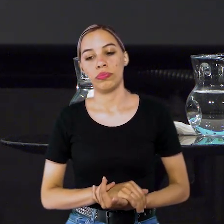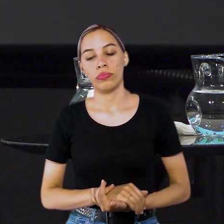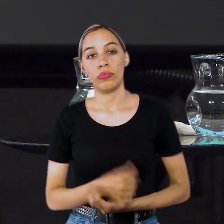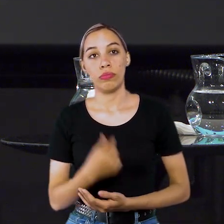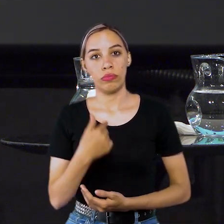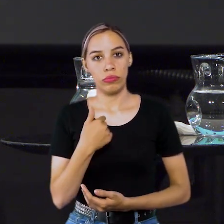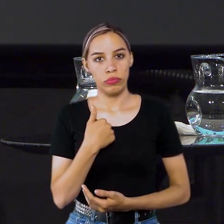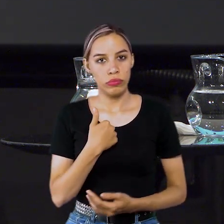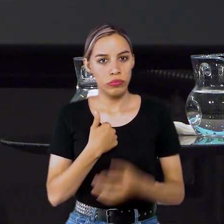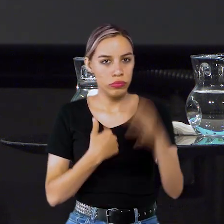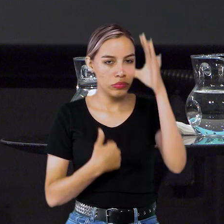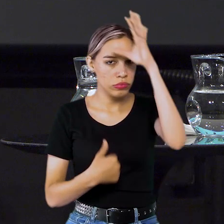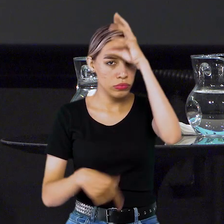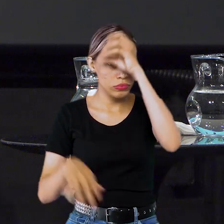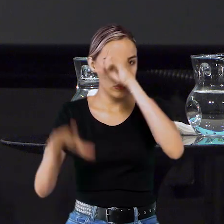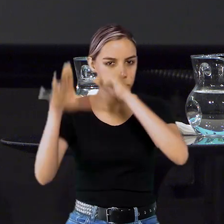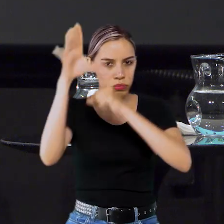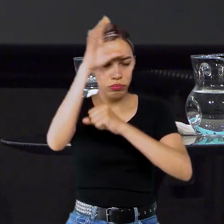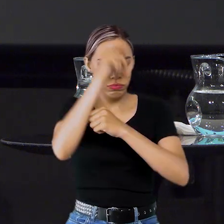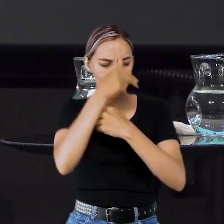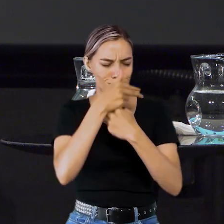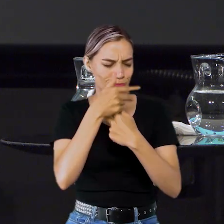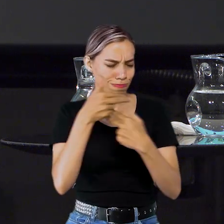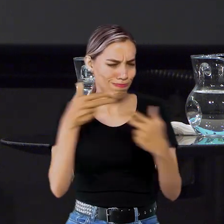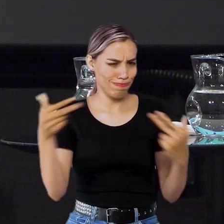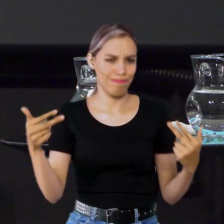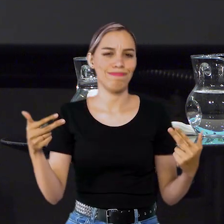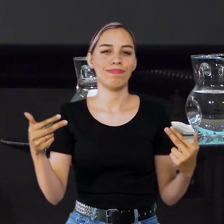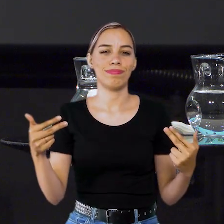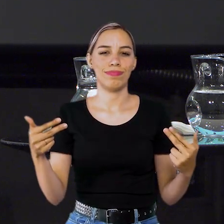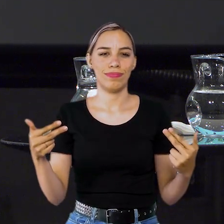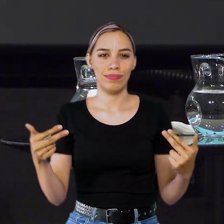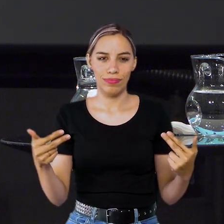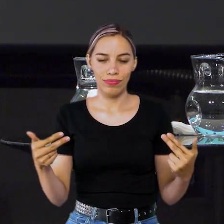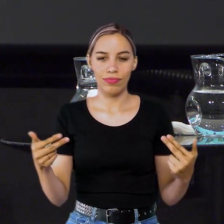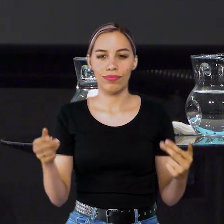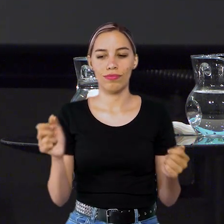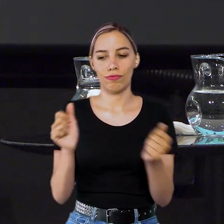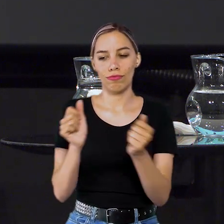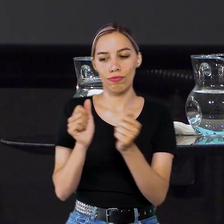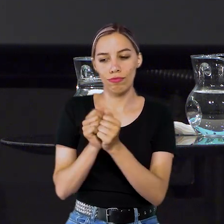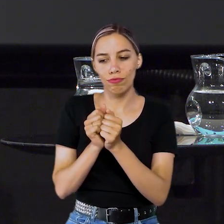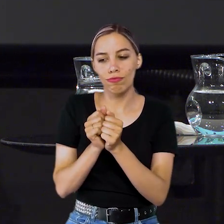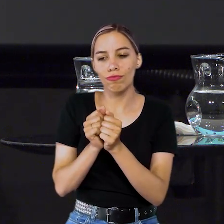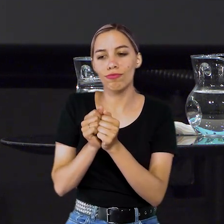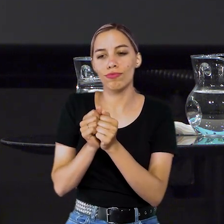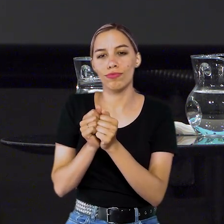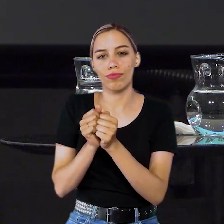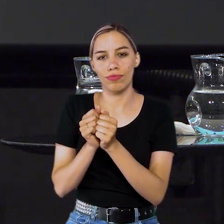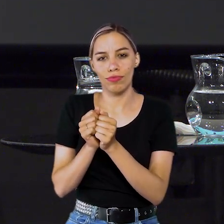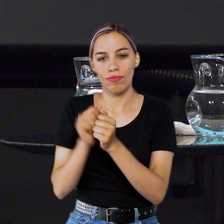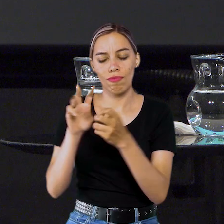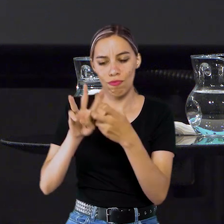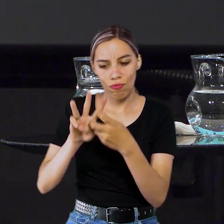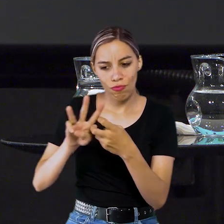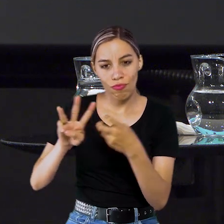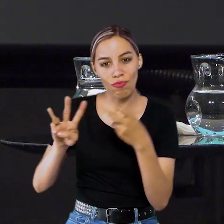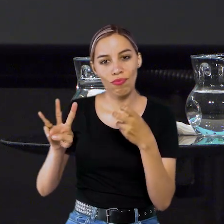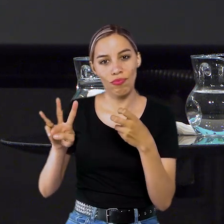fui aprendendo bastante coisa, principalmente com Tiramonte, de Aranha, ouvindo-os,